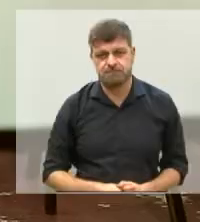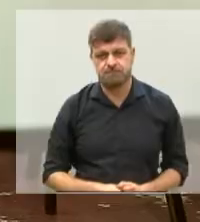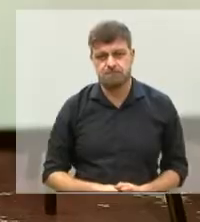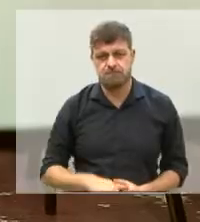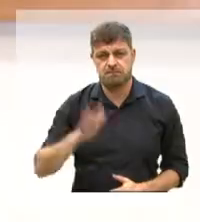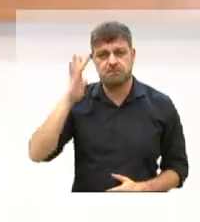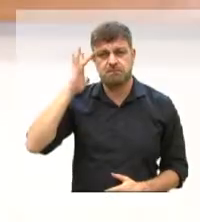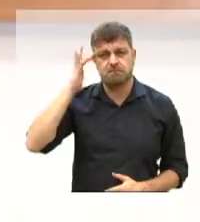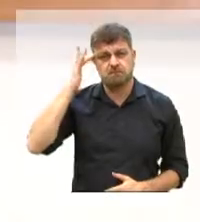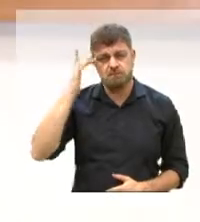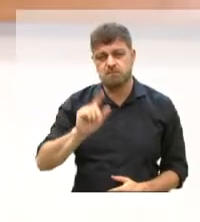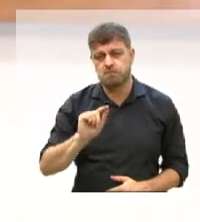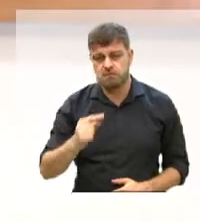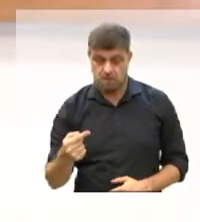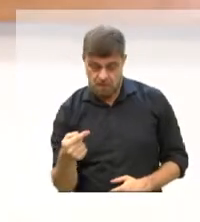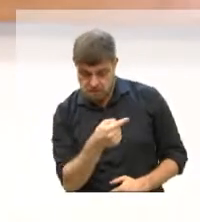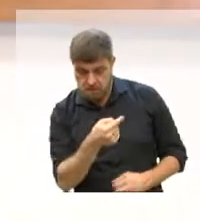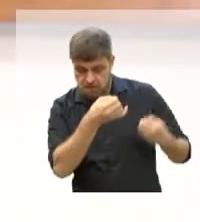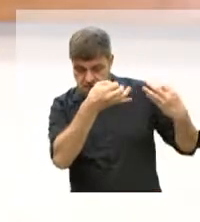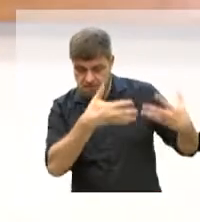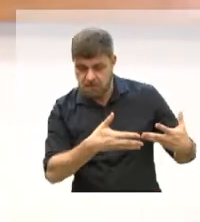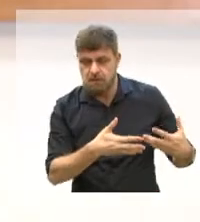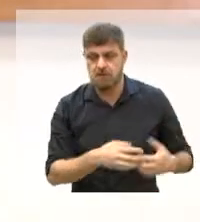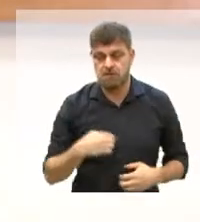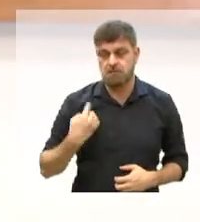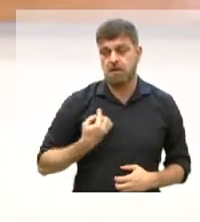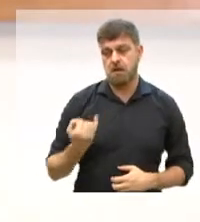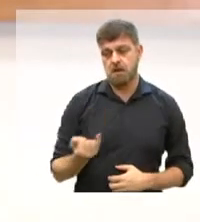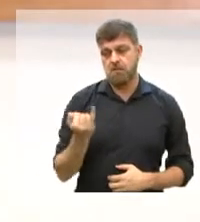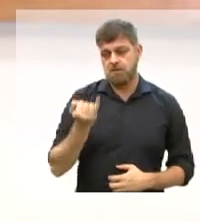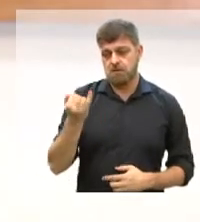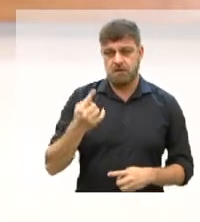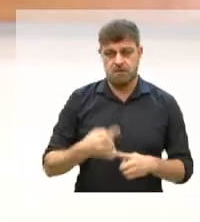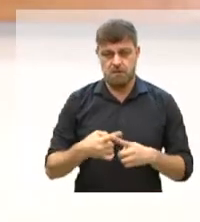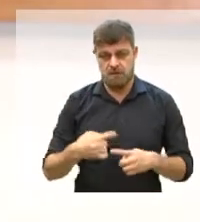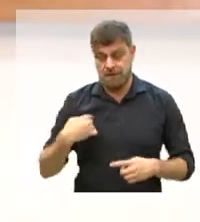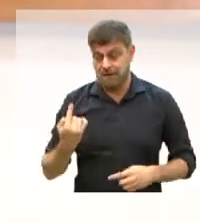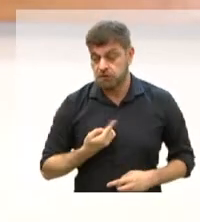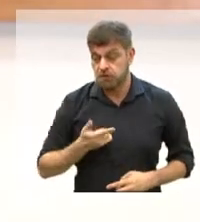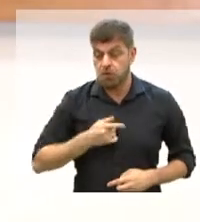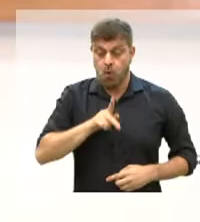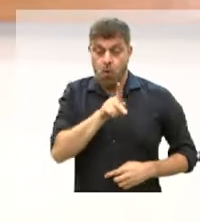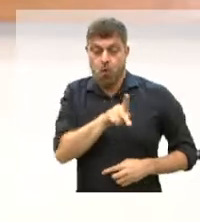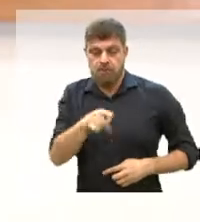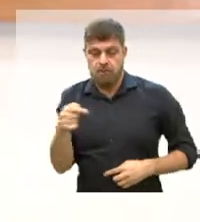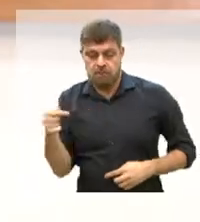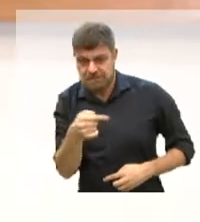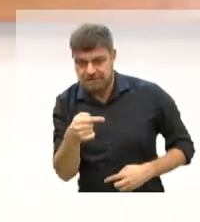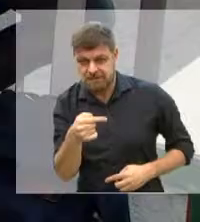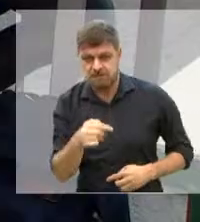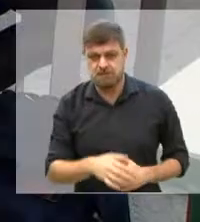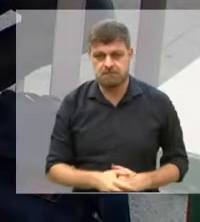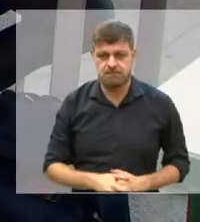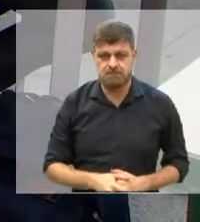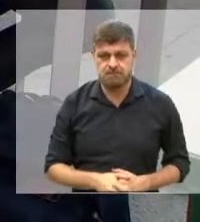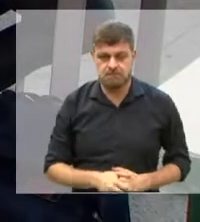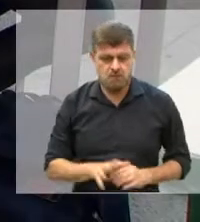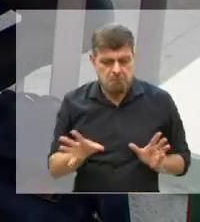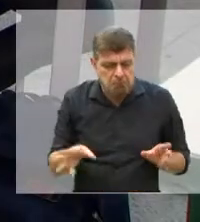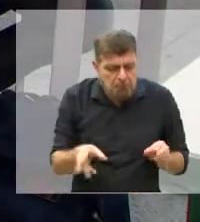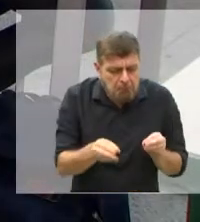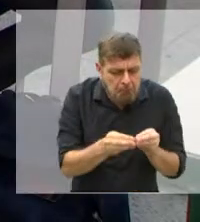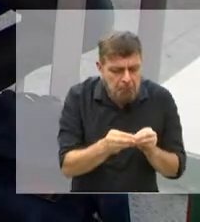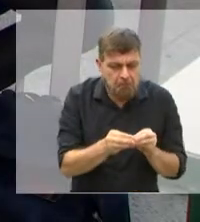acho que o que o professor Nelson traz é muito importante mesmo. Quer dizer, você tem um professor que ele não se reduz a